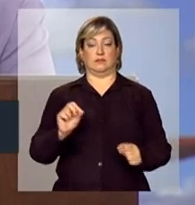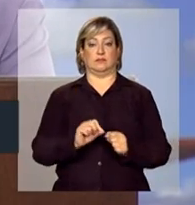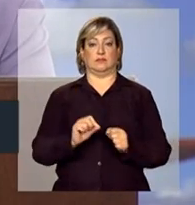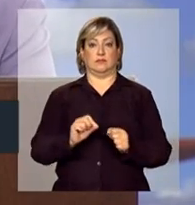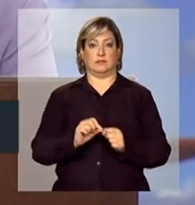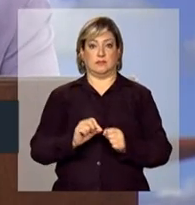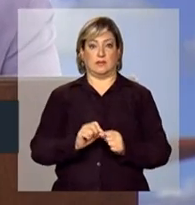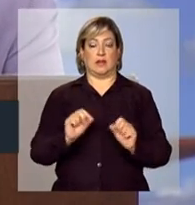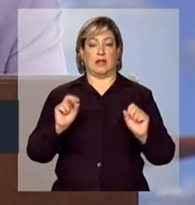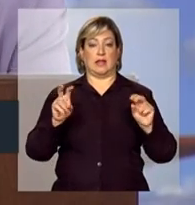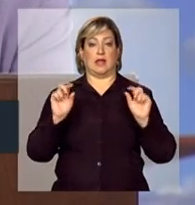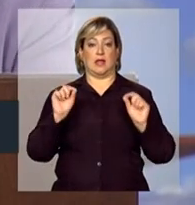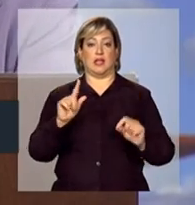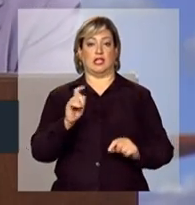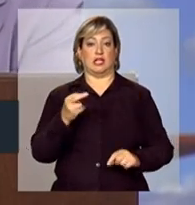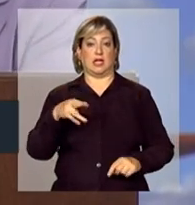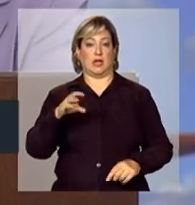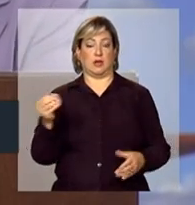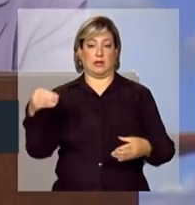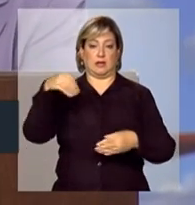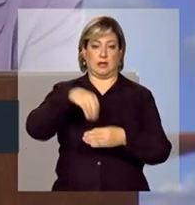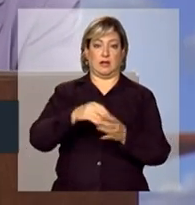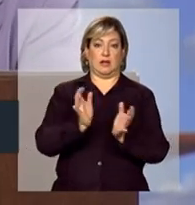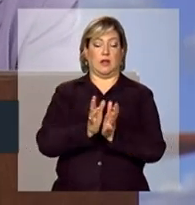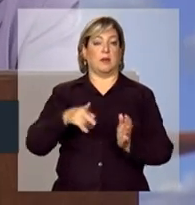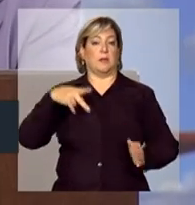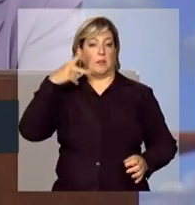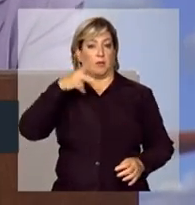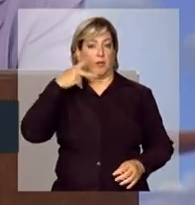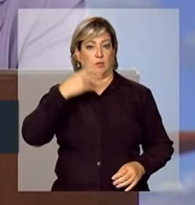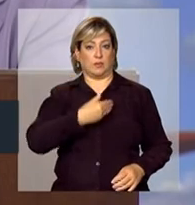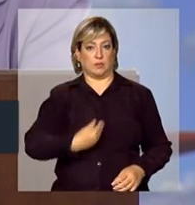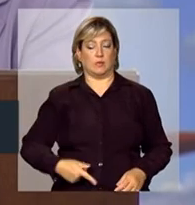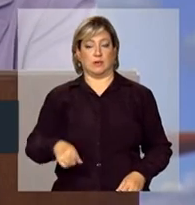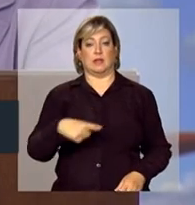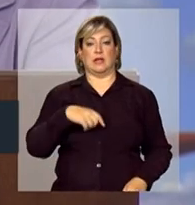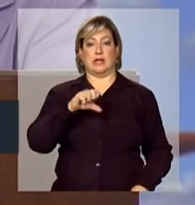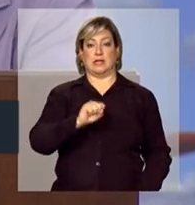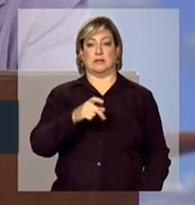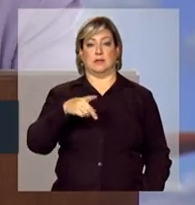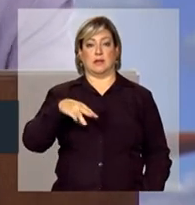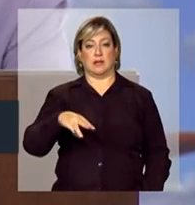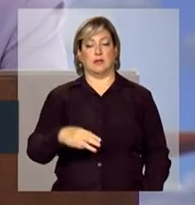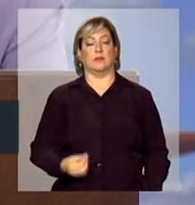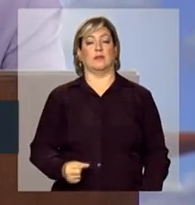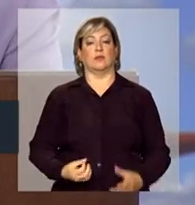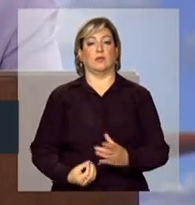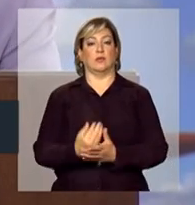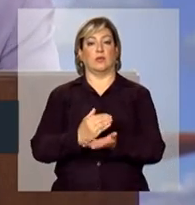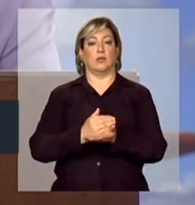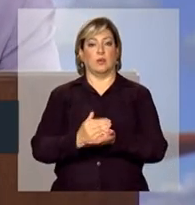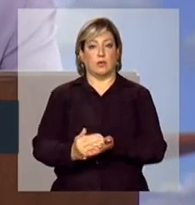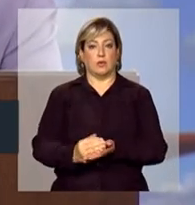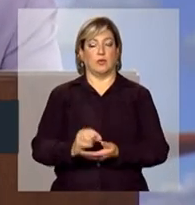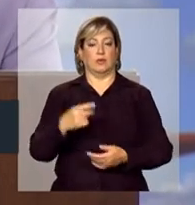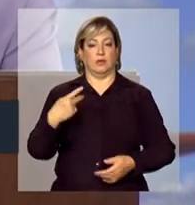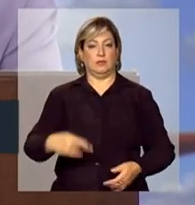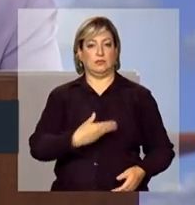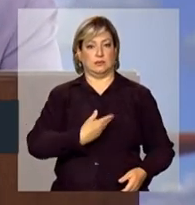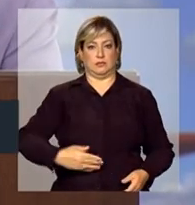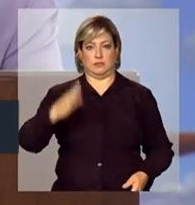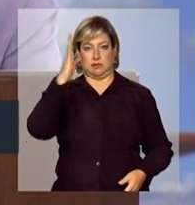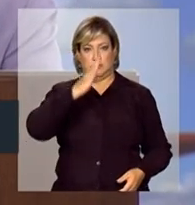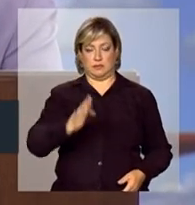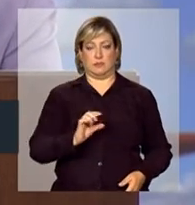gênero nas políticas públicas a SPM representou um Marco inaugural no estado brasileiro